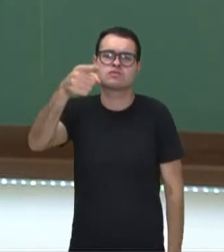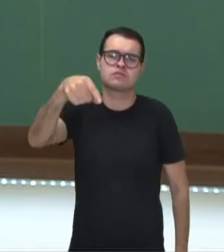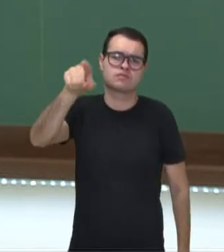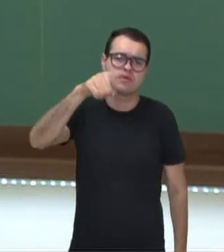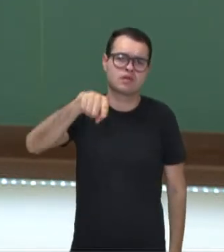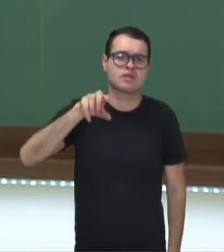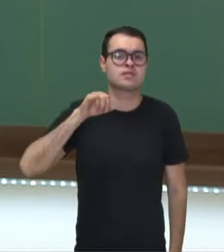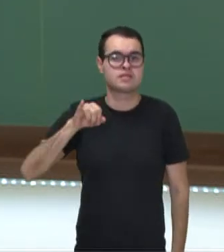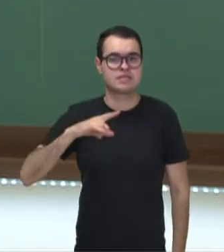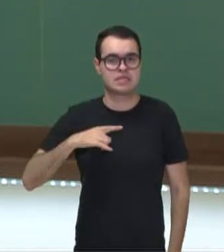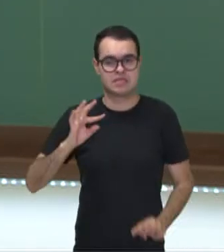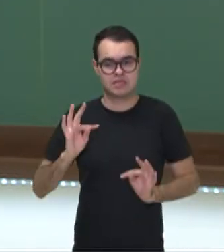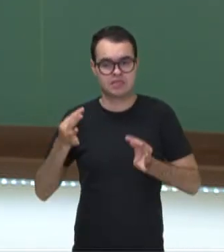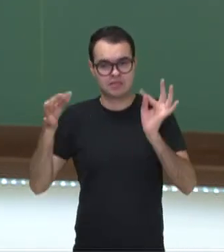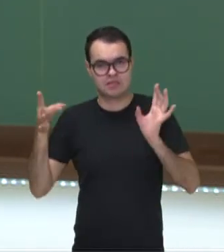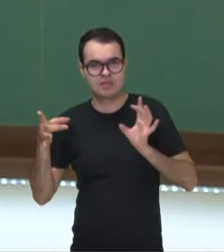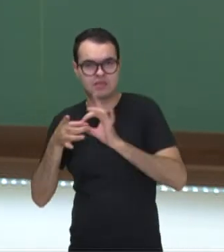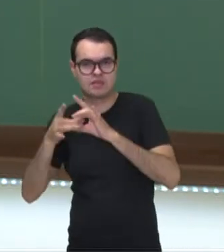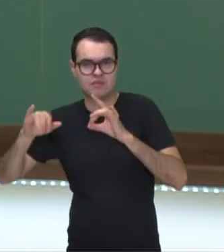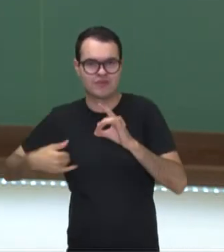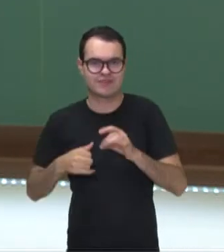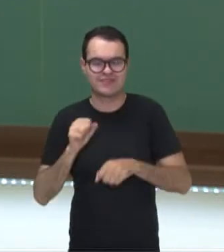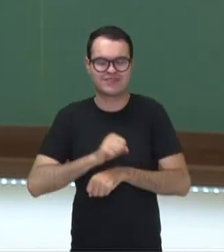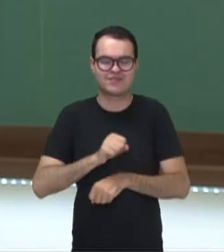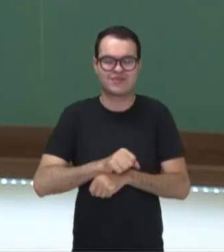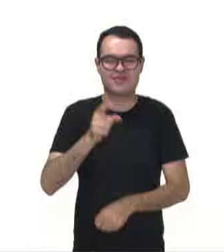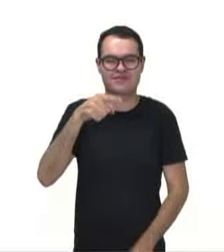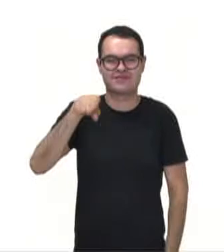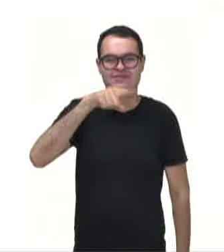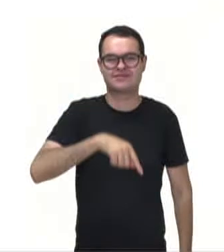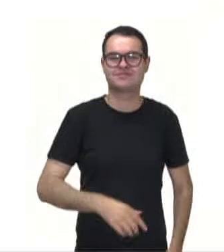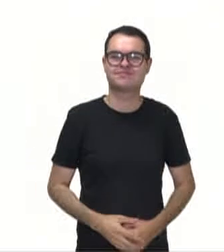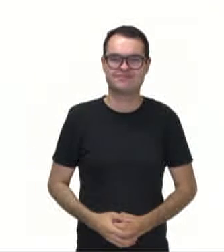se usaria tecnologia. Aguardo vocês!